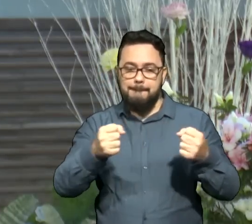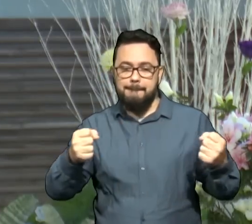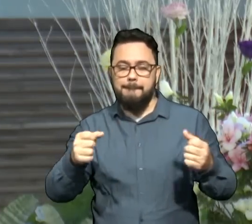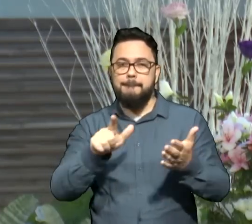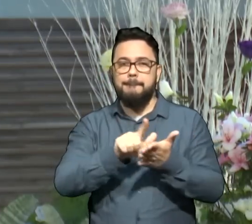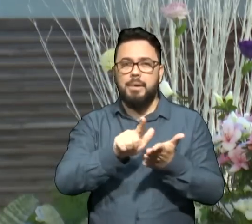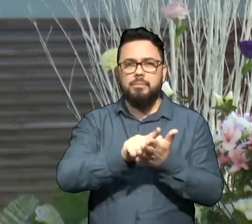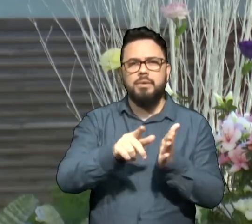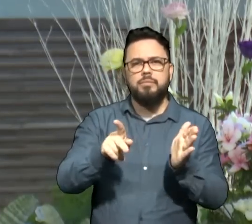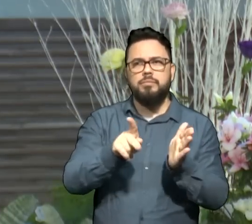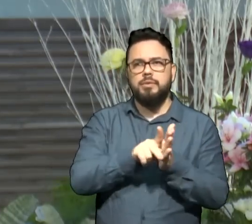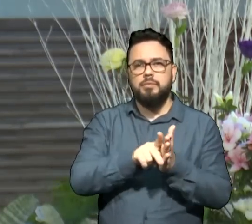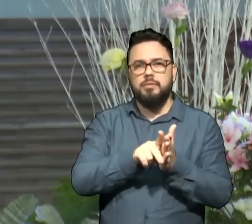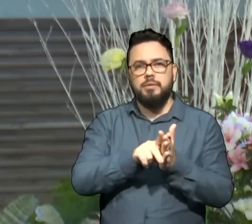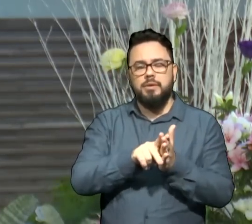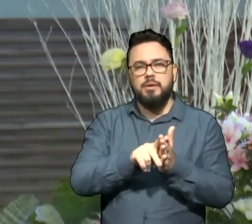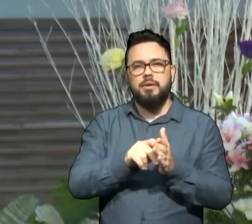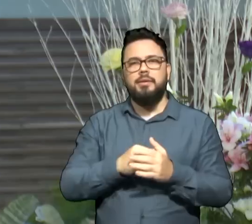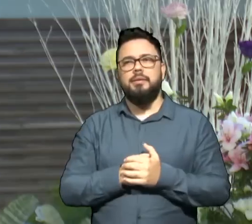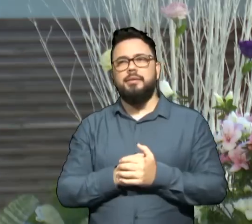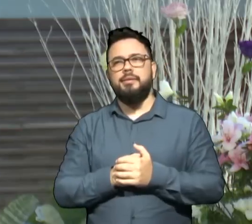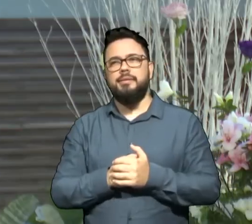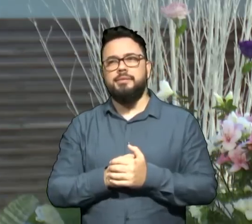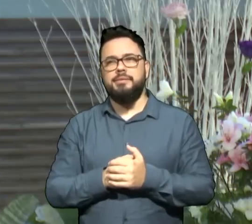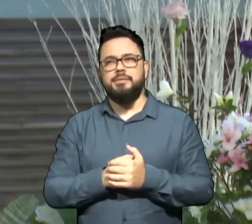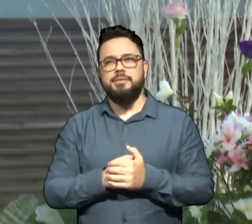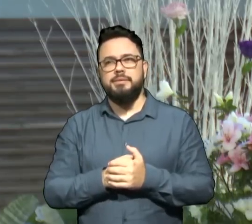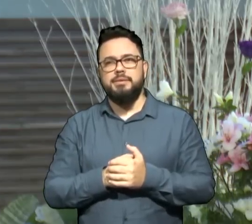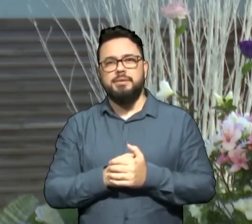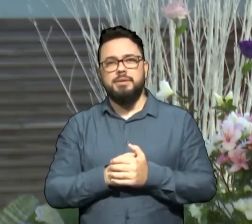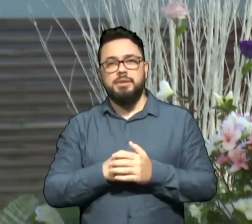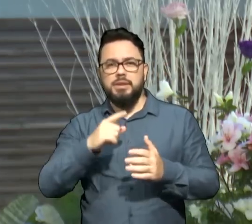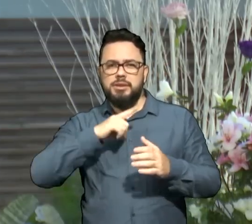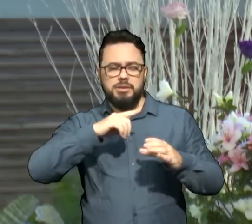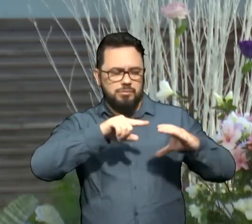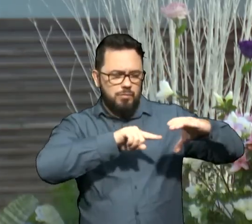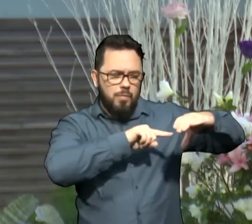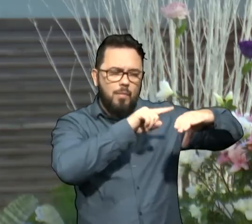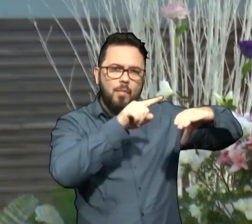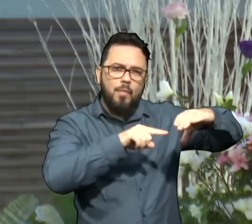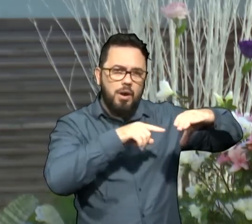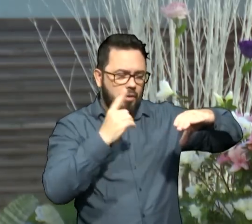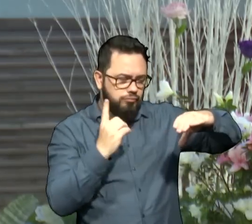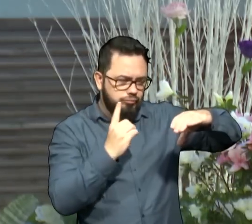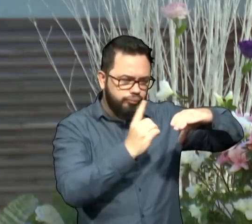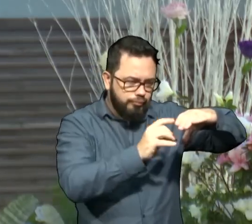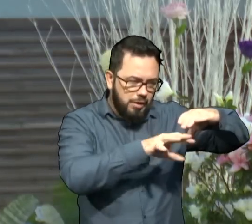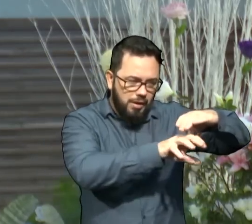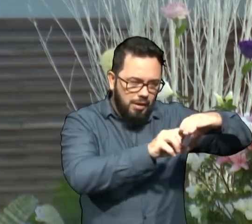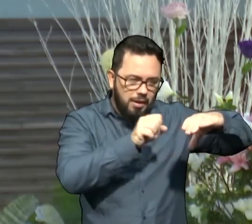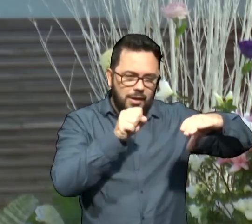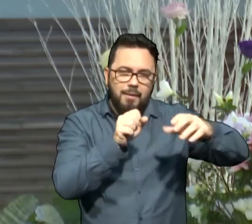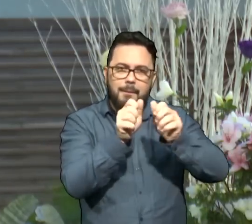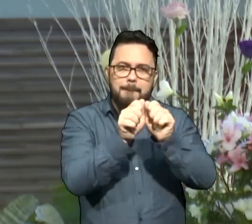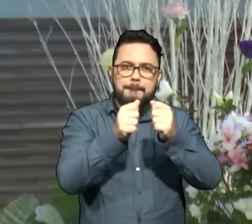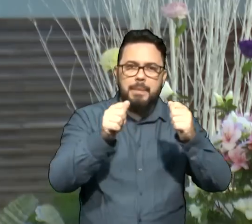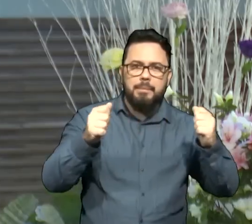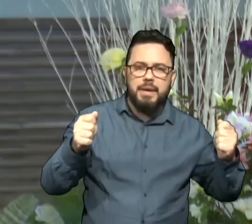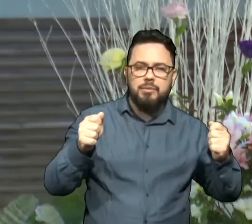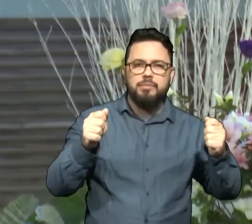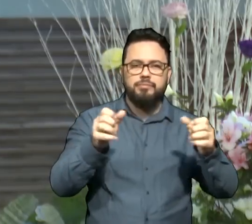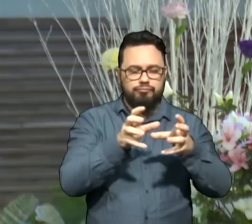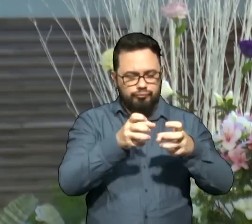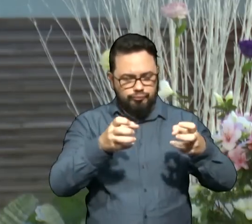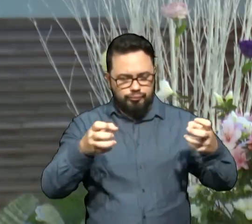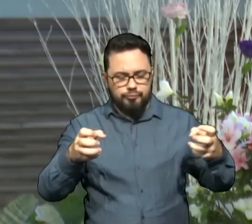Bíblia e de livros também não bíblicos que foram encontrados nas cavernas de eh de kran em Israel na Judeia eh no